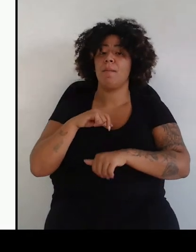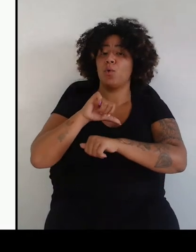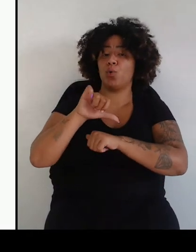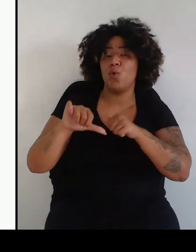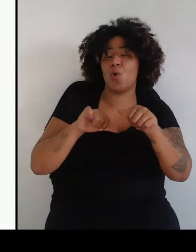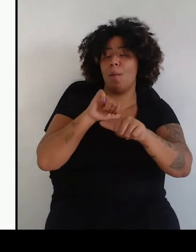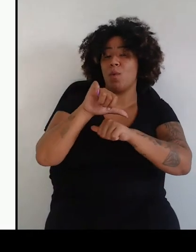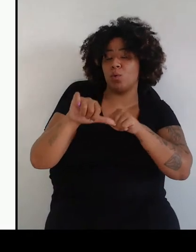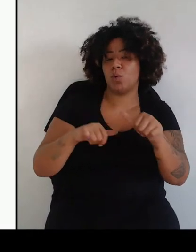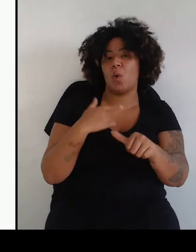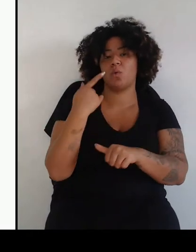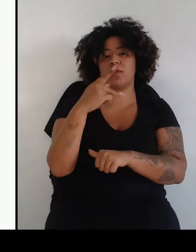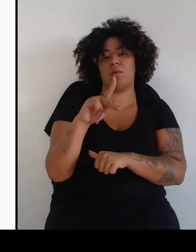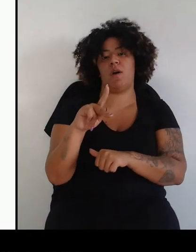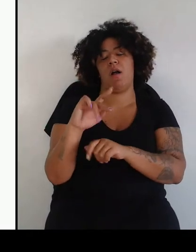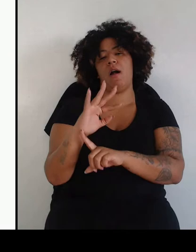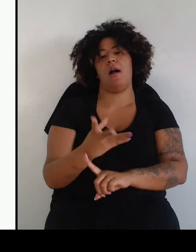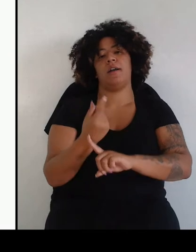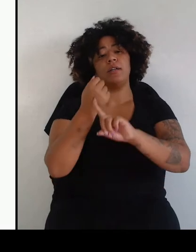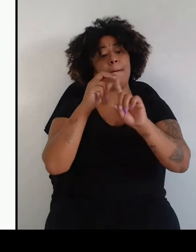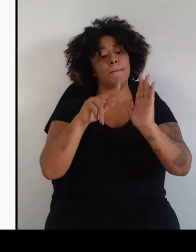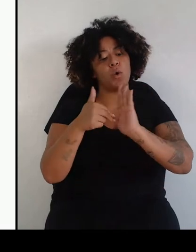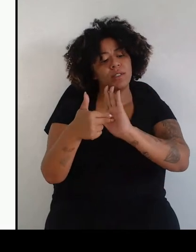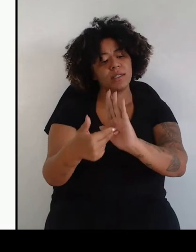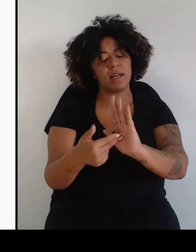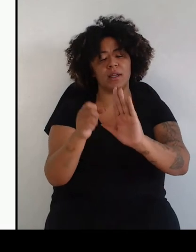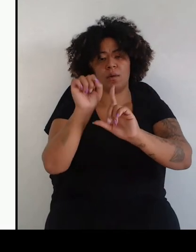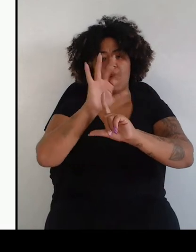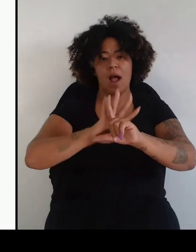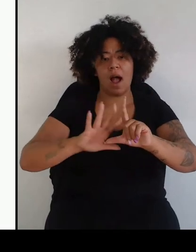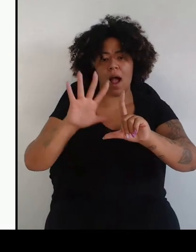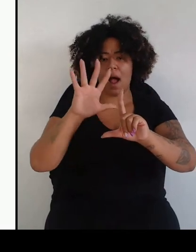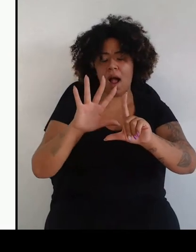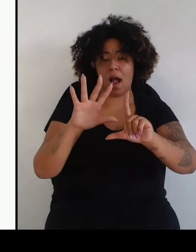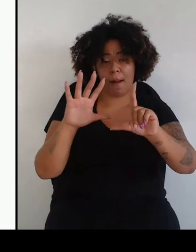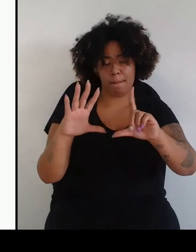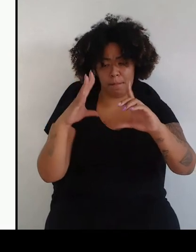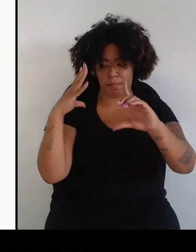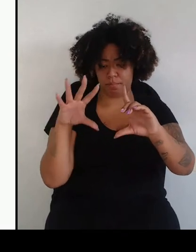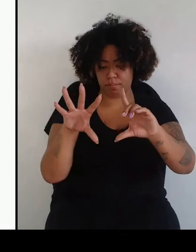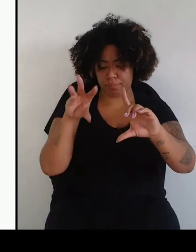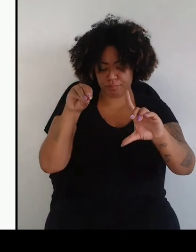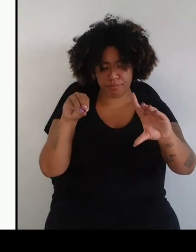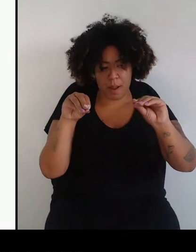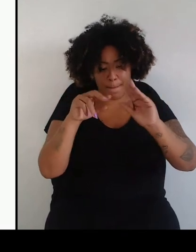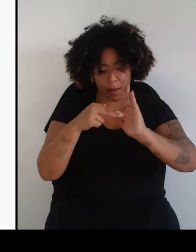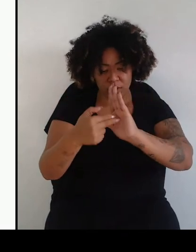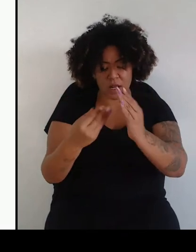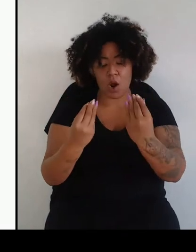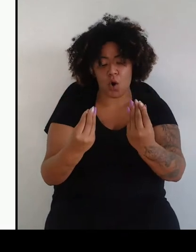fazendo as imagens de corpos para fora para as ruas e para os parques